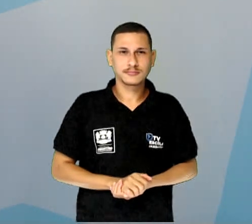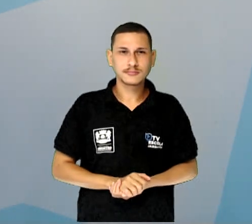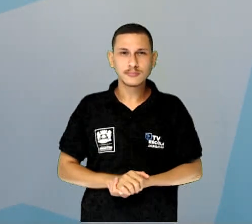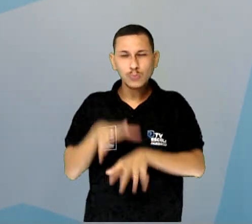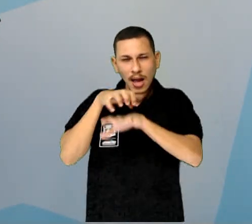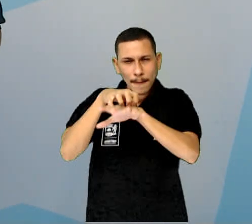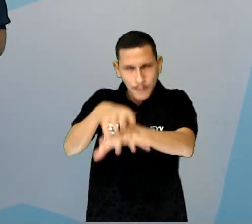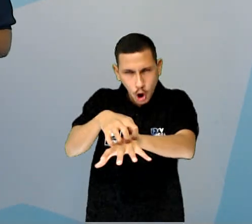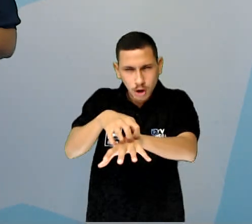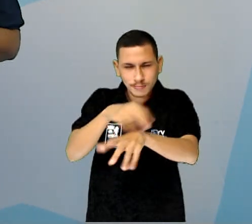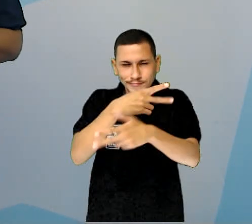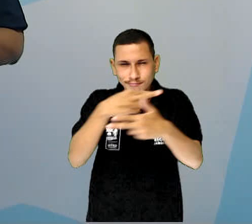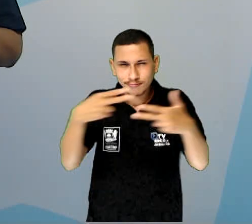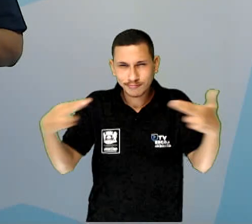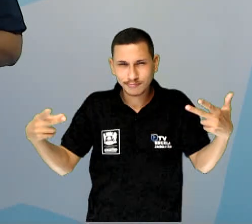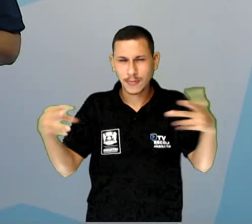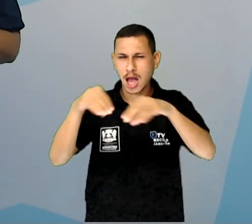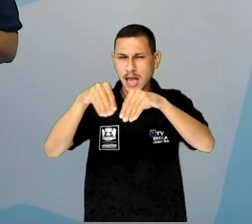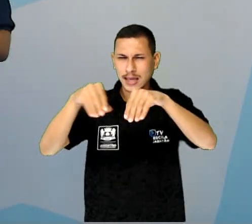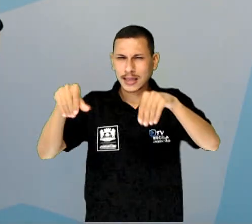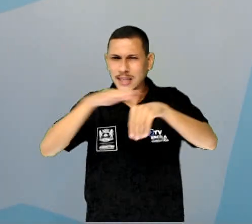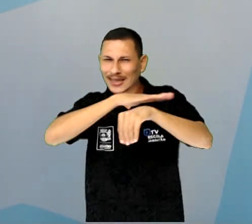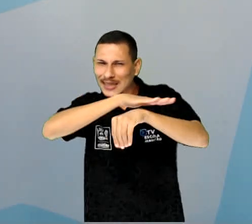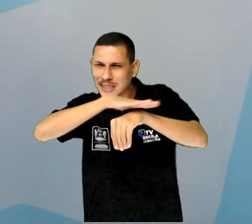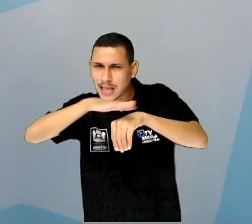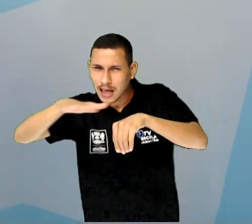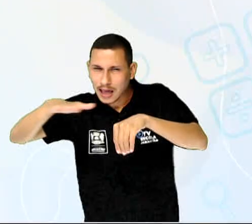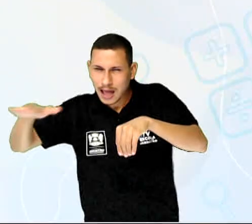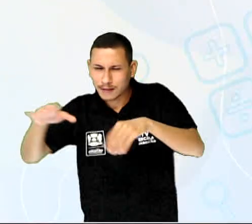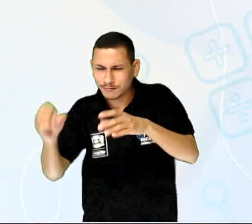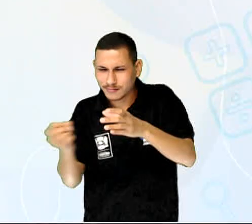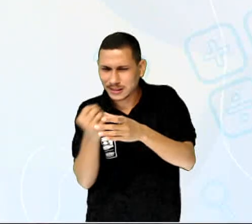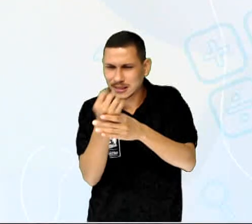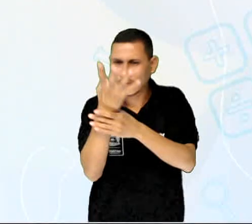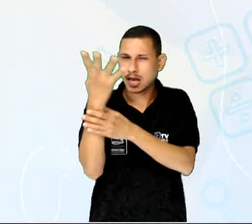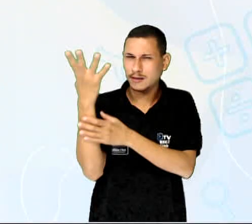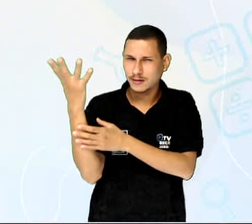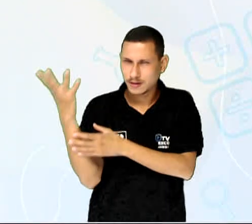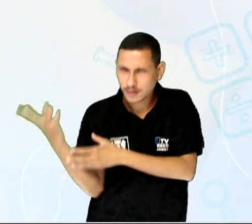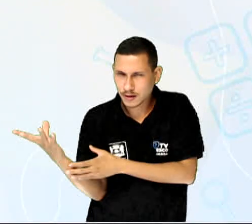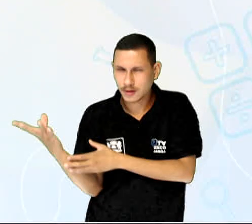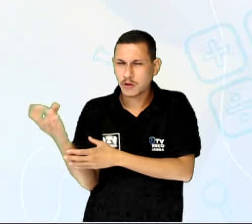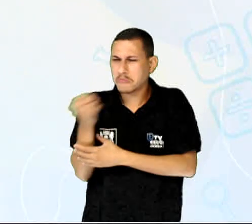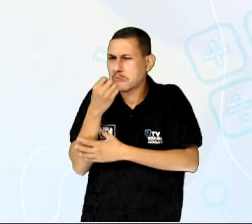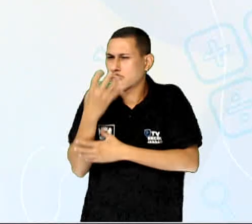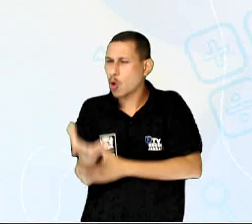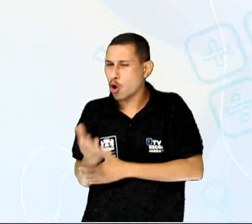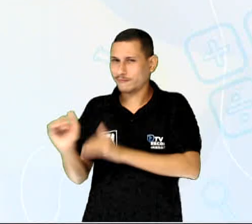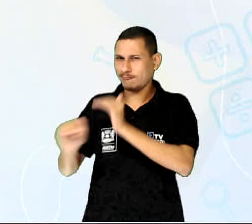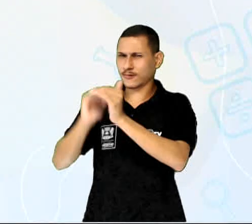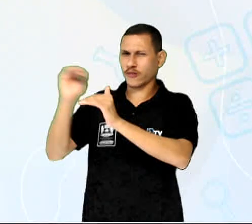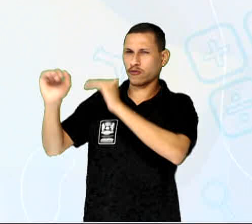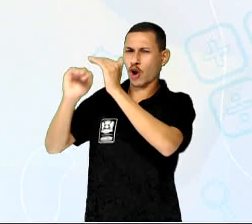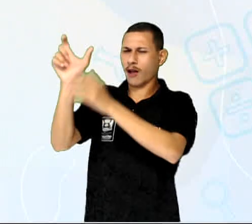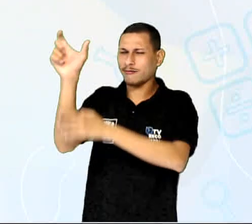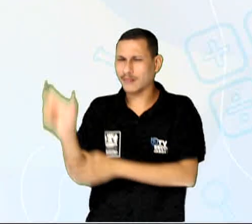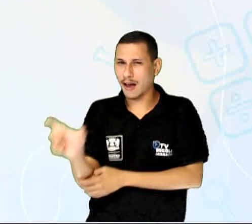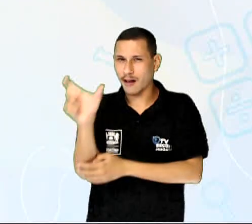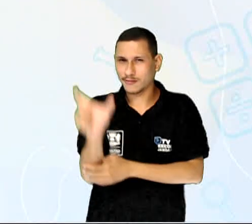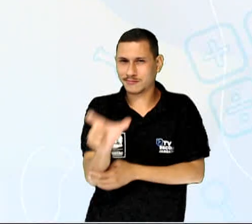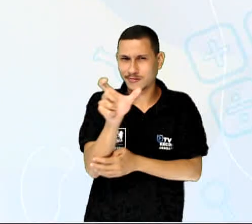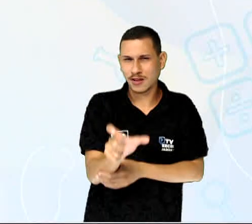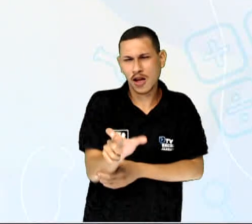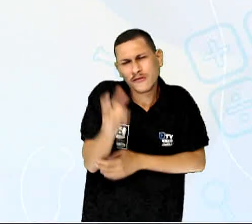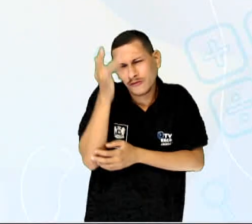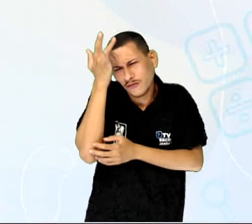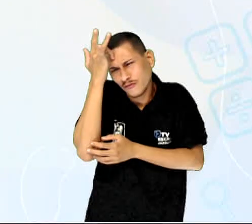Transportes terrestres. A criação do transporte terrestre foi um passo enorme na evolução humana, pois facilitou muito